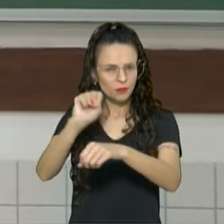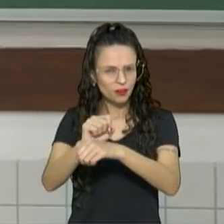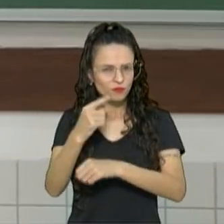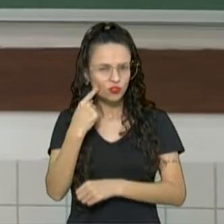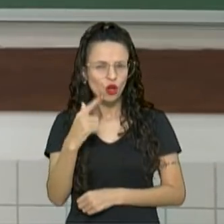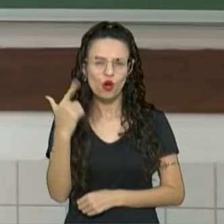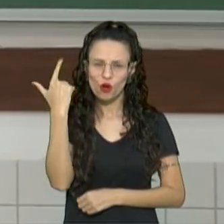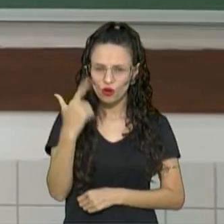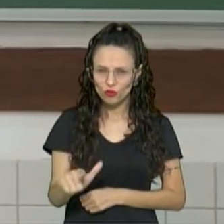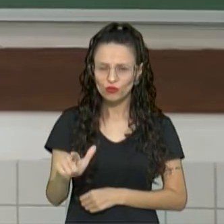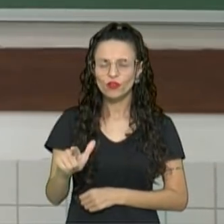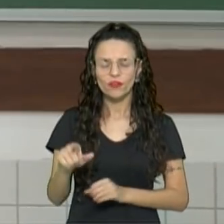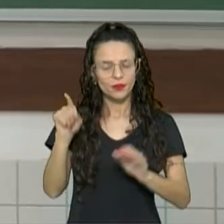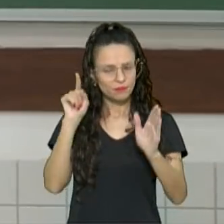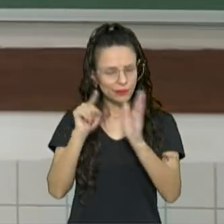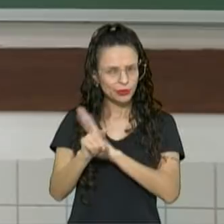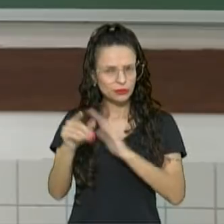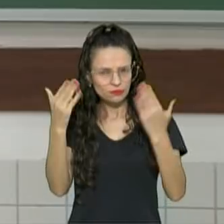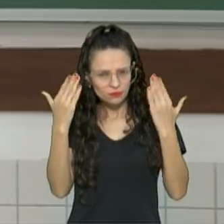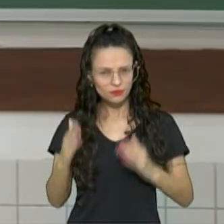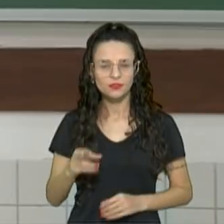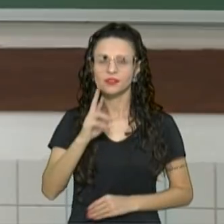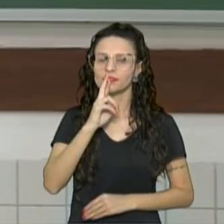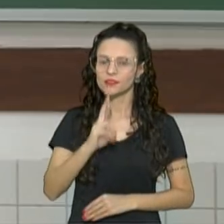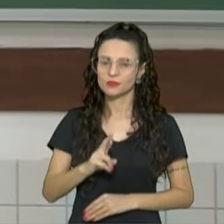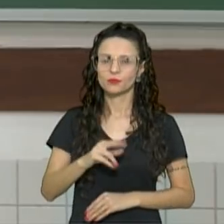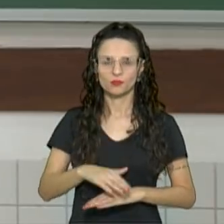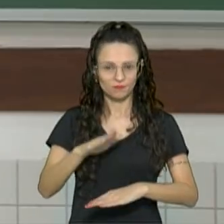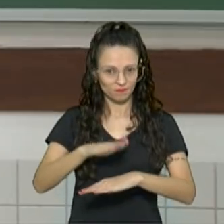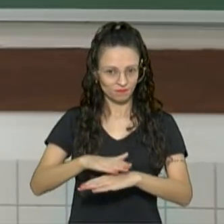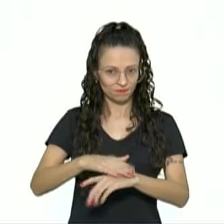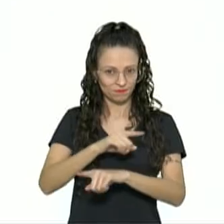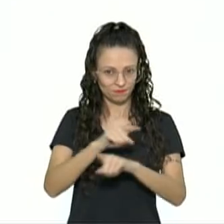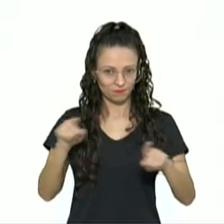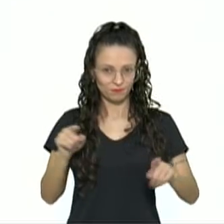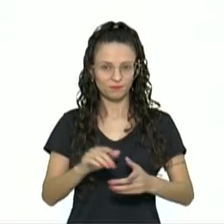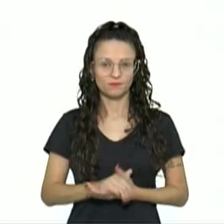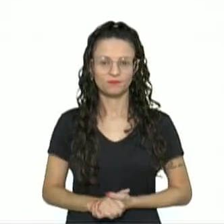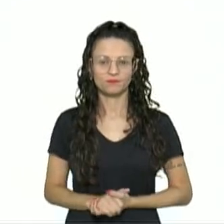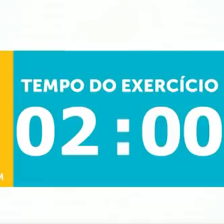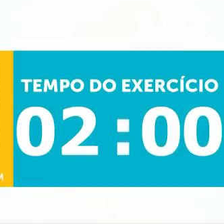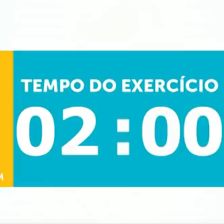olhadinha de novo aí na pergunta e responda aí, tá bom?